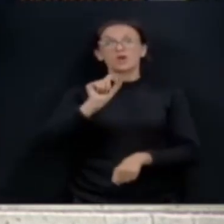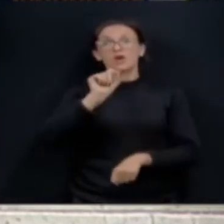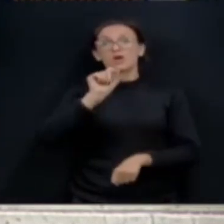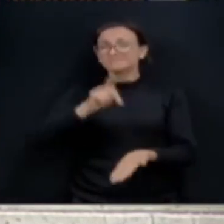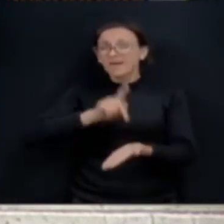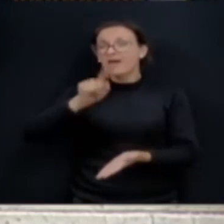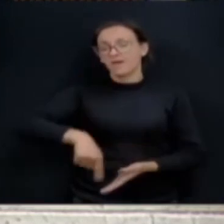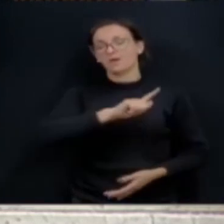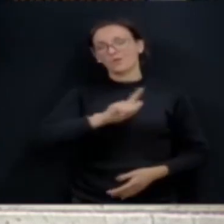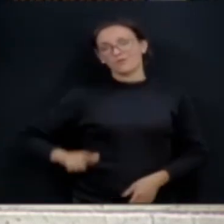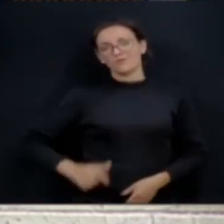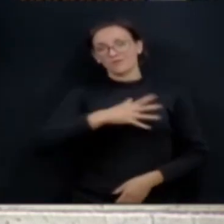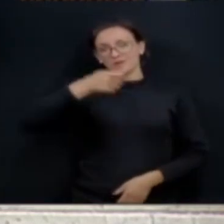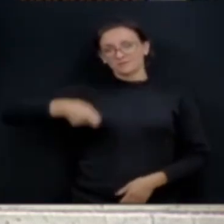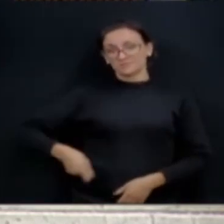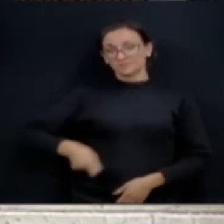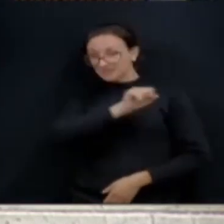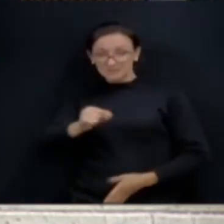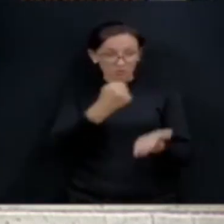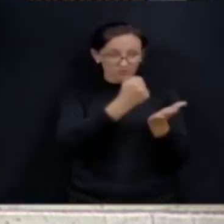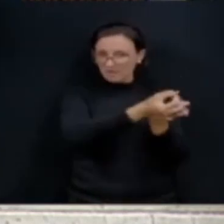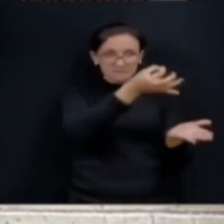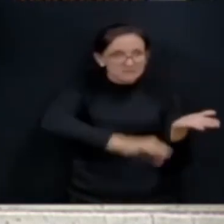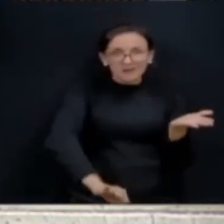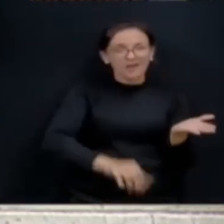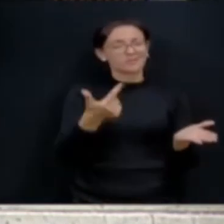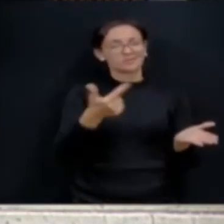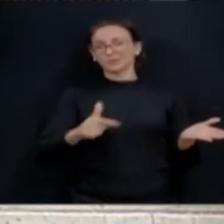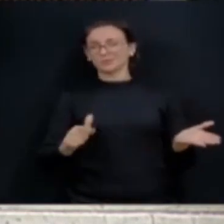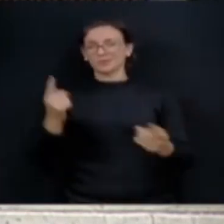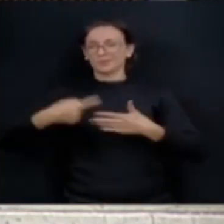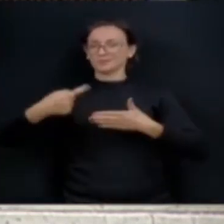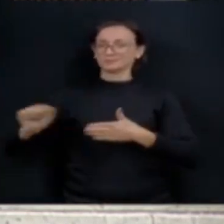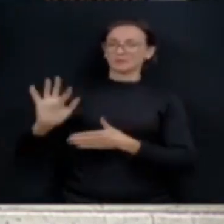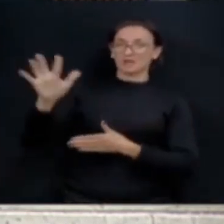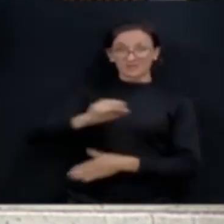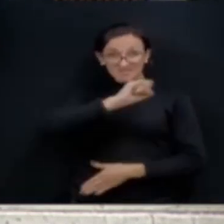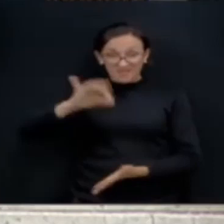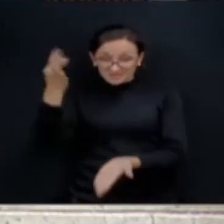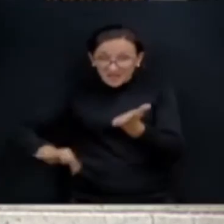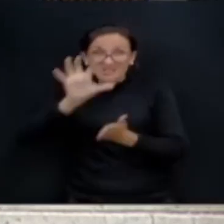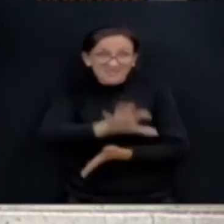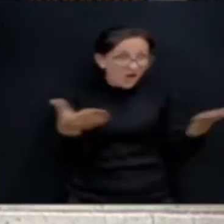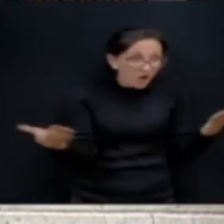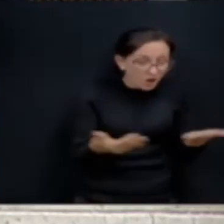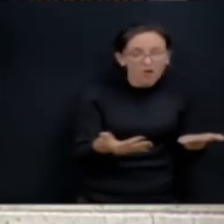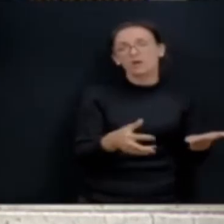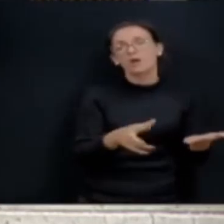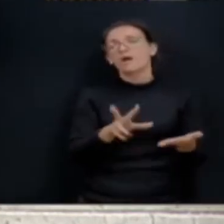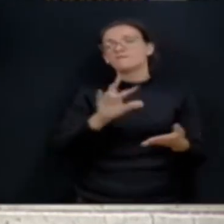Ratinho. Não assinou o convênio, não tem pedágio caro no Paraná. Se assinar do jeito que está, vai